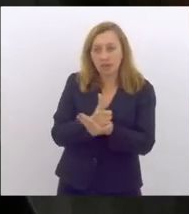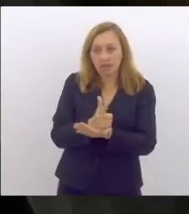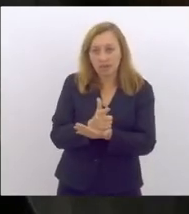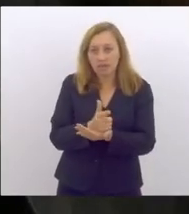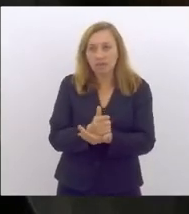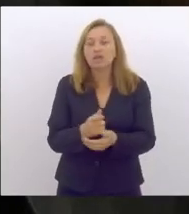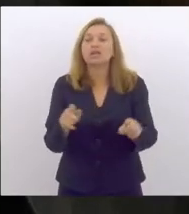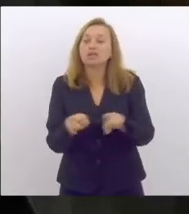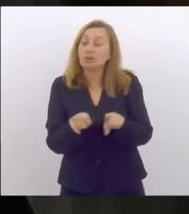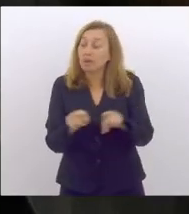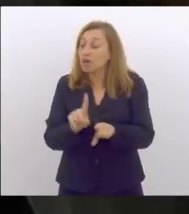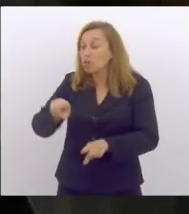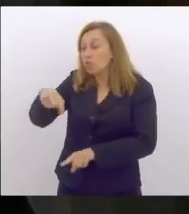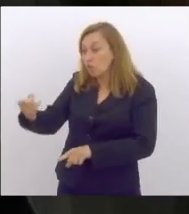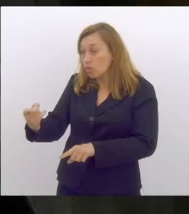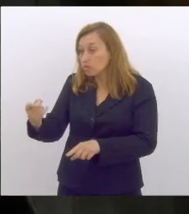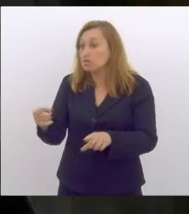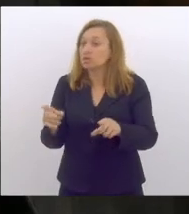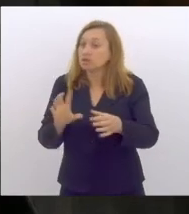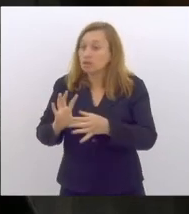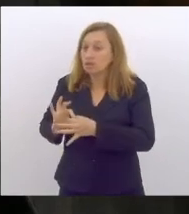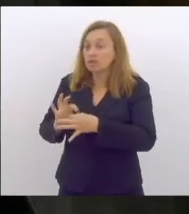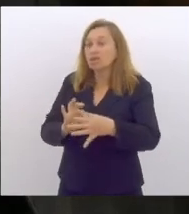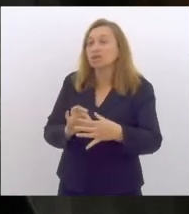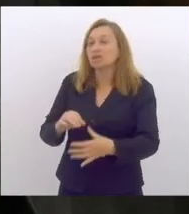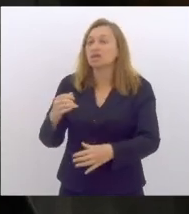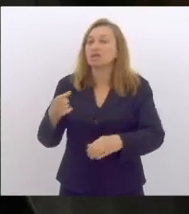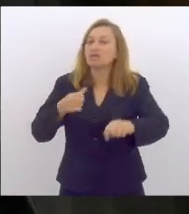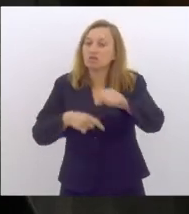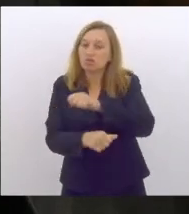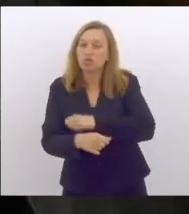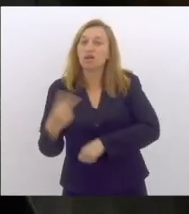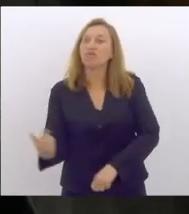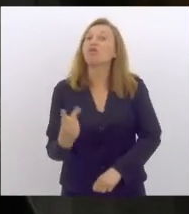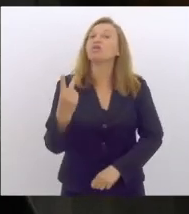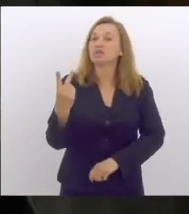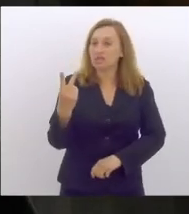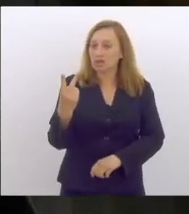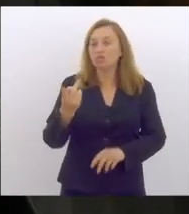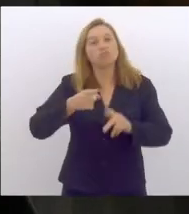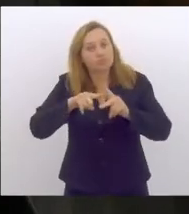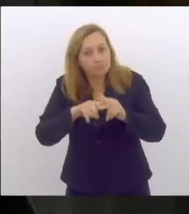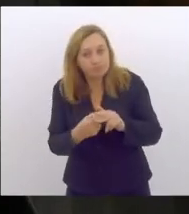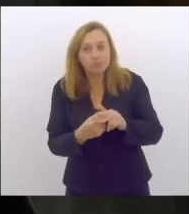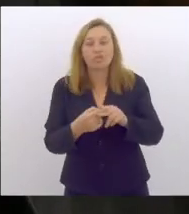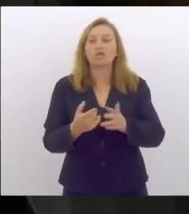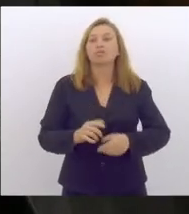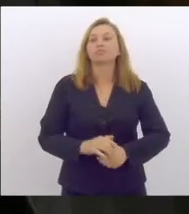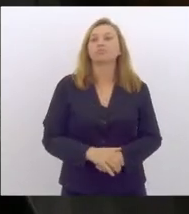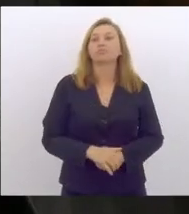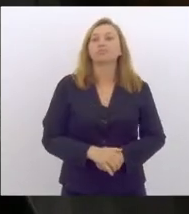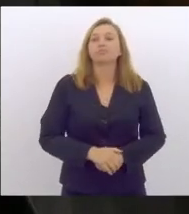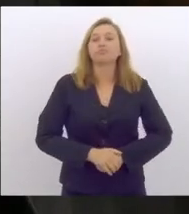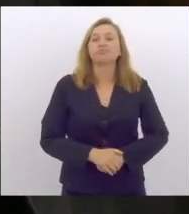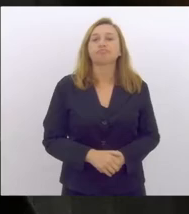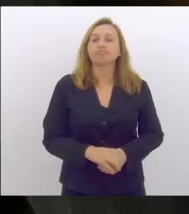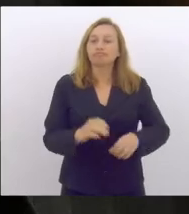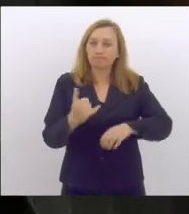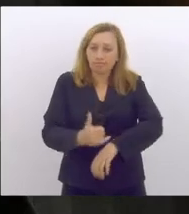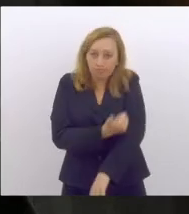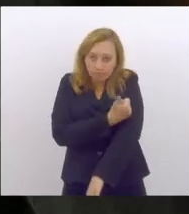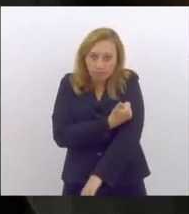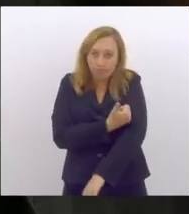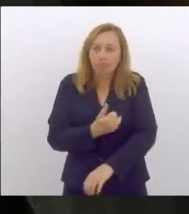há uma outra linha também importante investimento que é a valorização que é a manutenção da infraestrutura